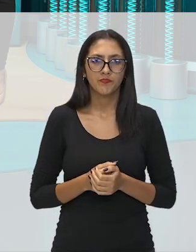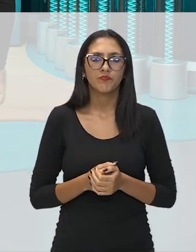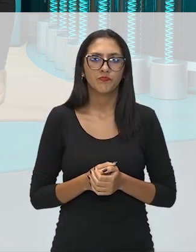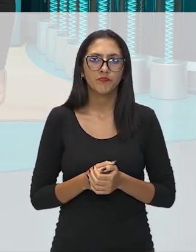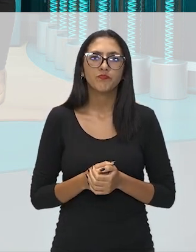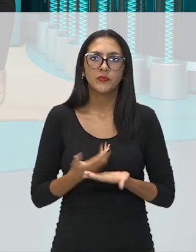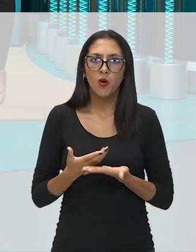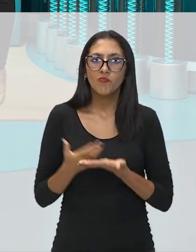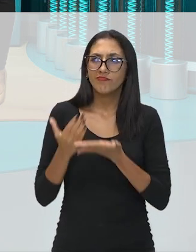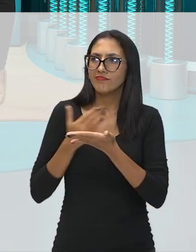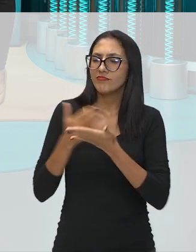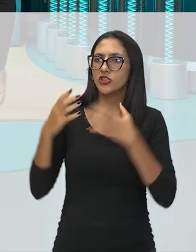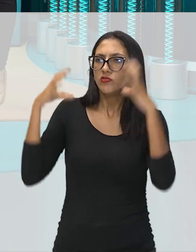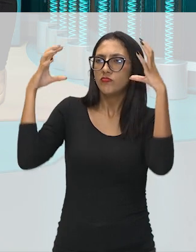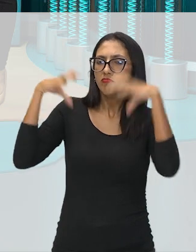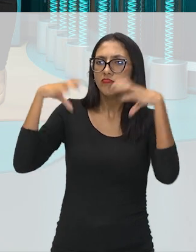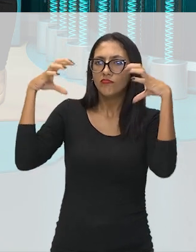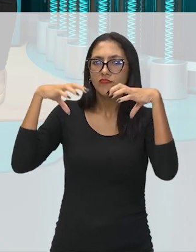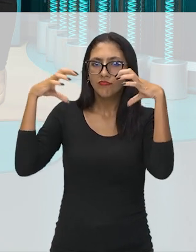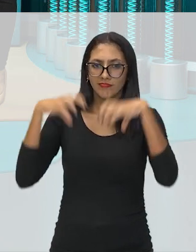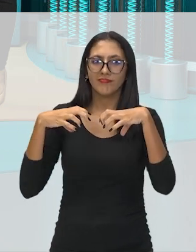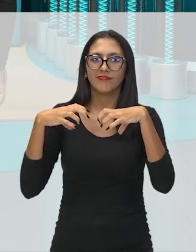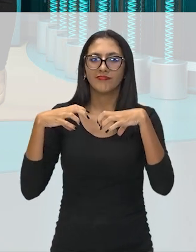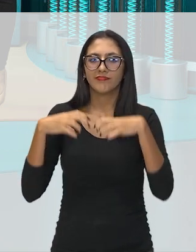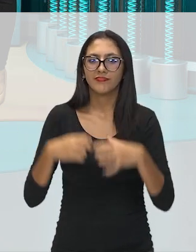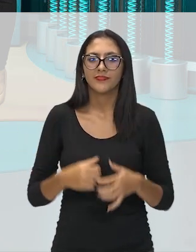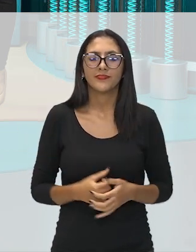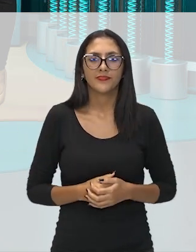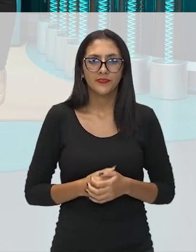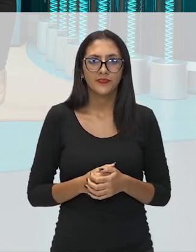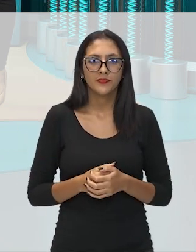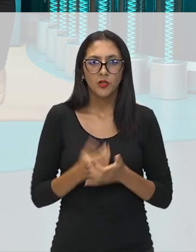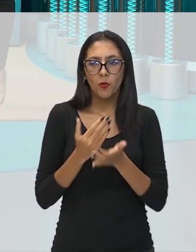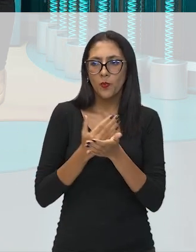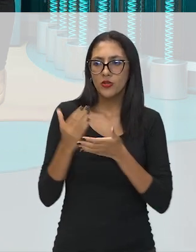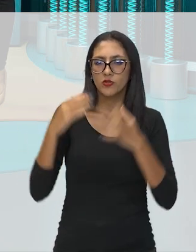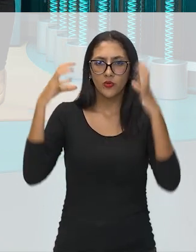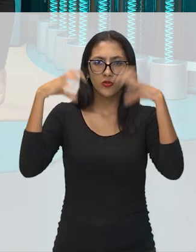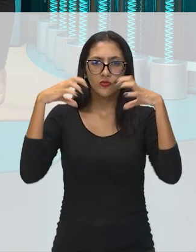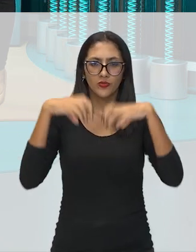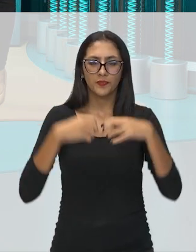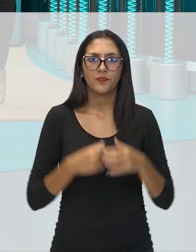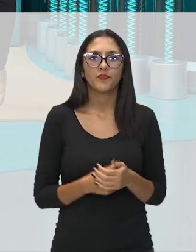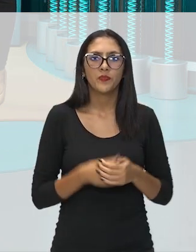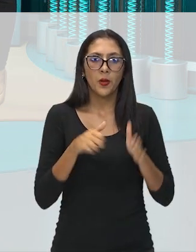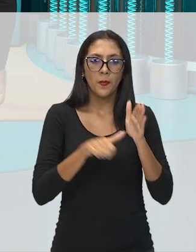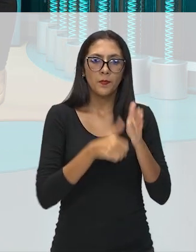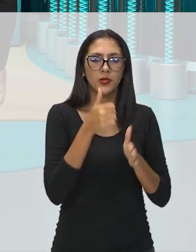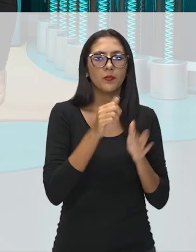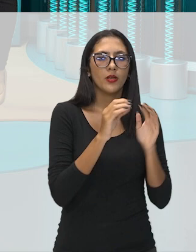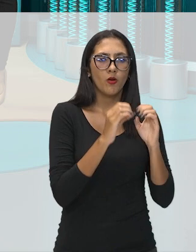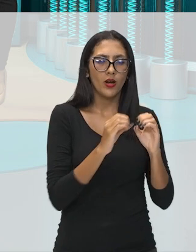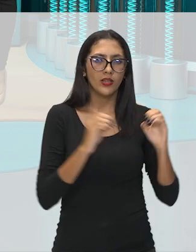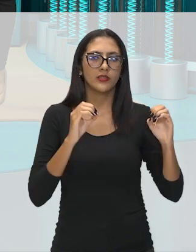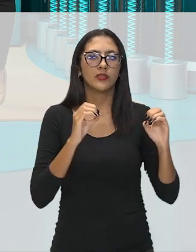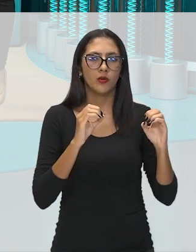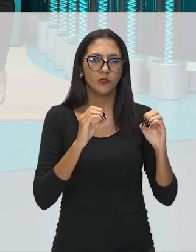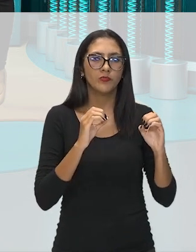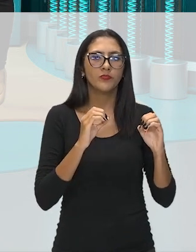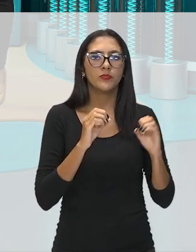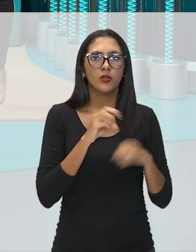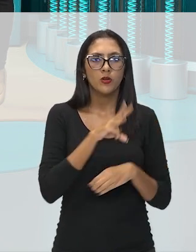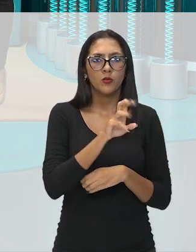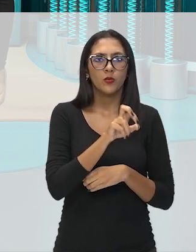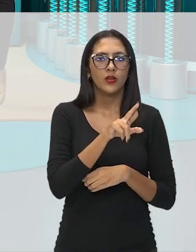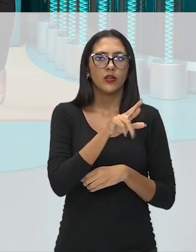a chover. It started to rain. Começou a chover. A primeira oração com gerúndio, tá bom? E